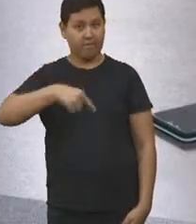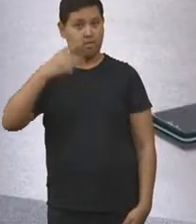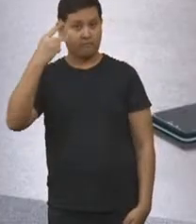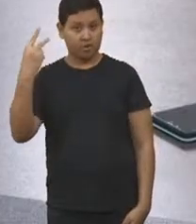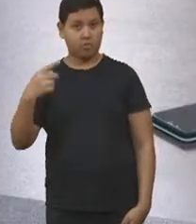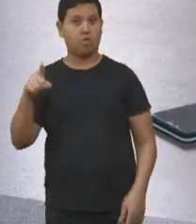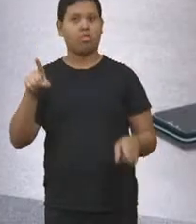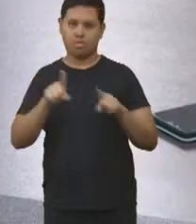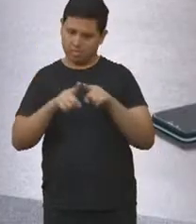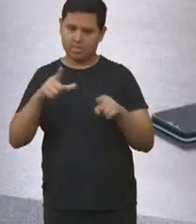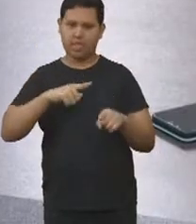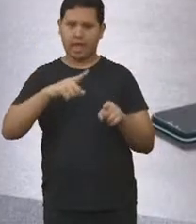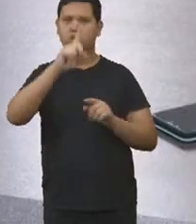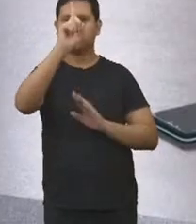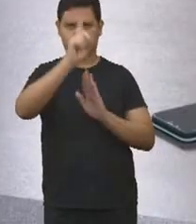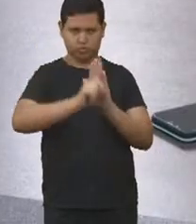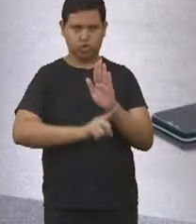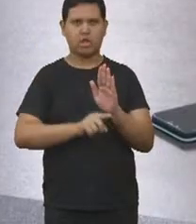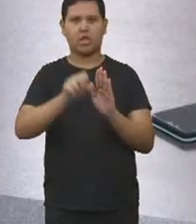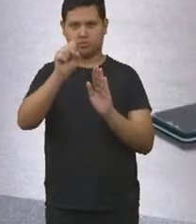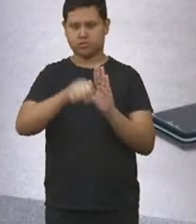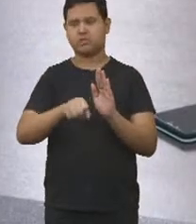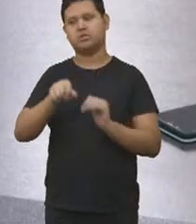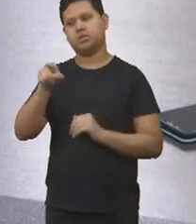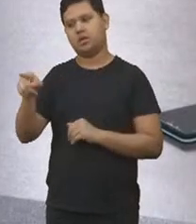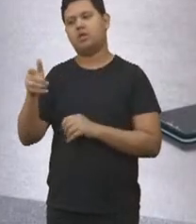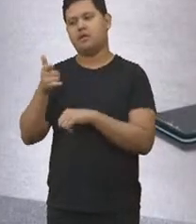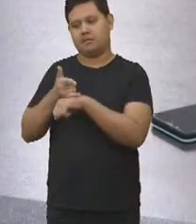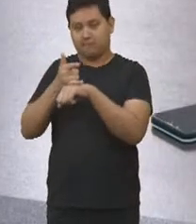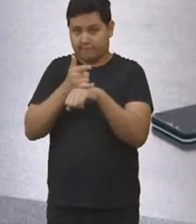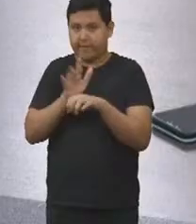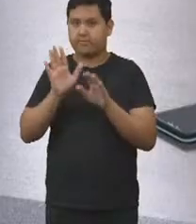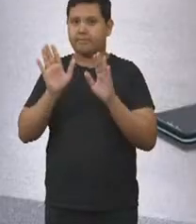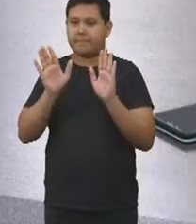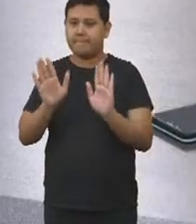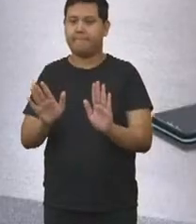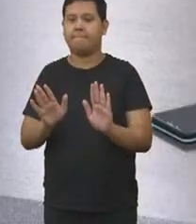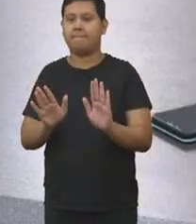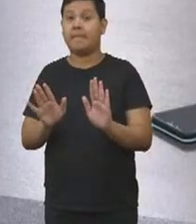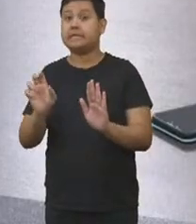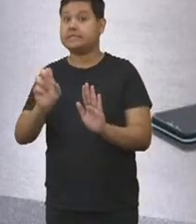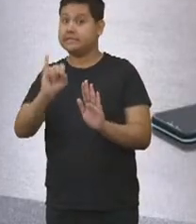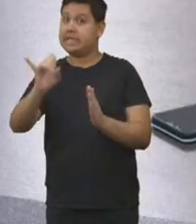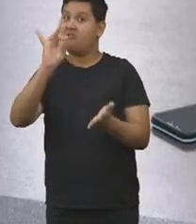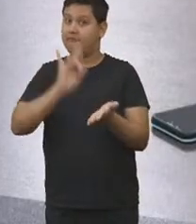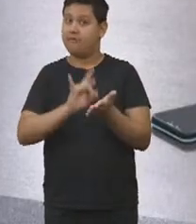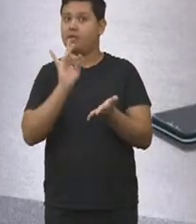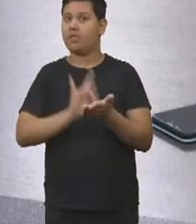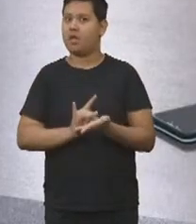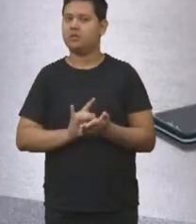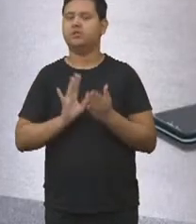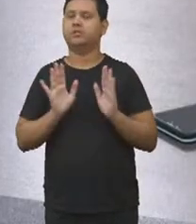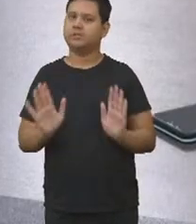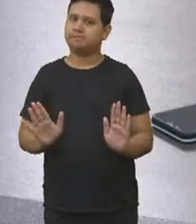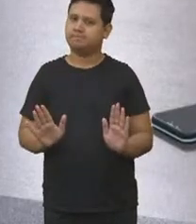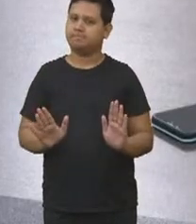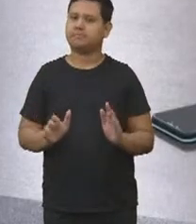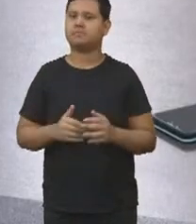tem o direito de fazer tudo o que ele fez. Se for verdade,